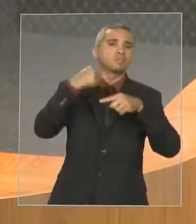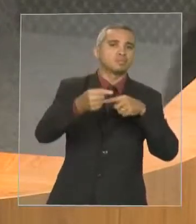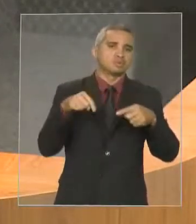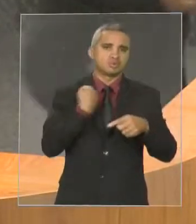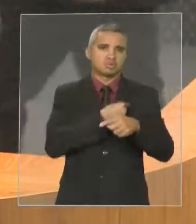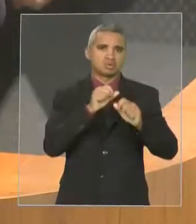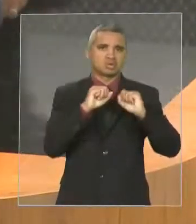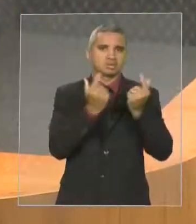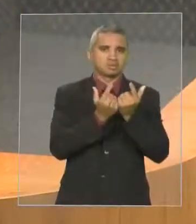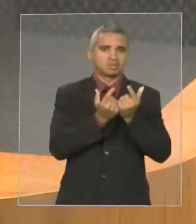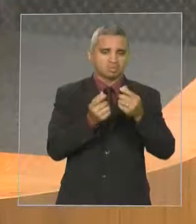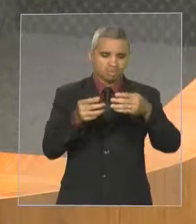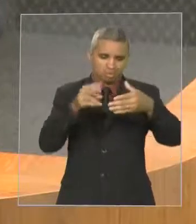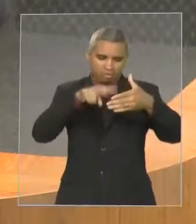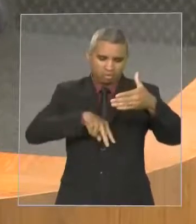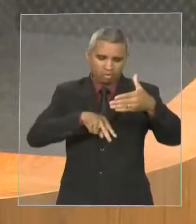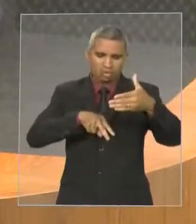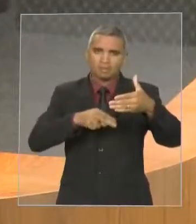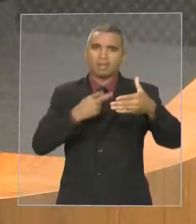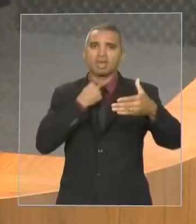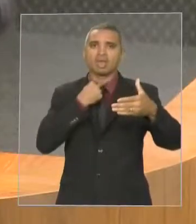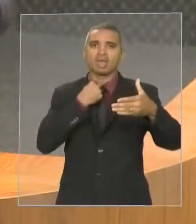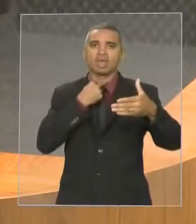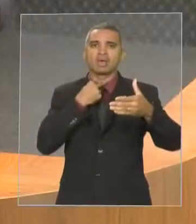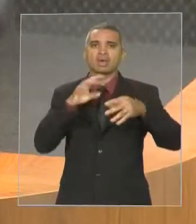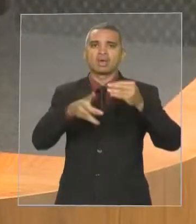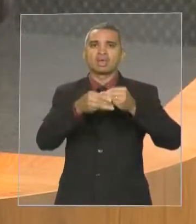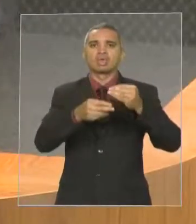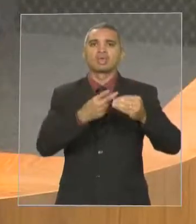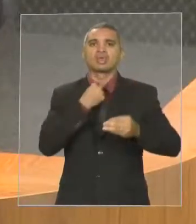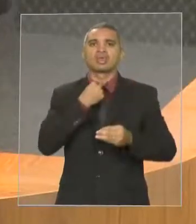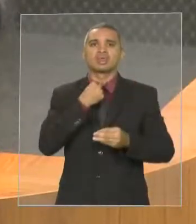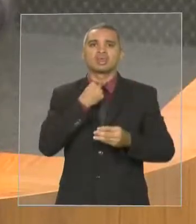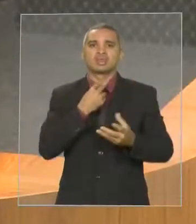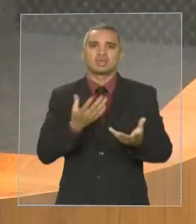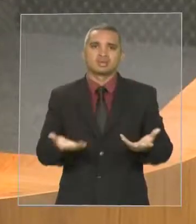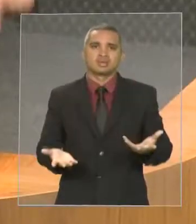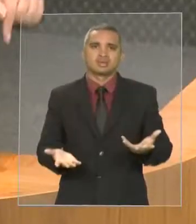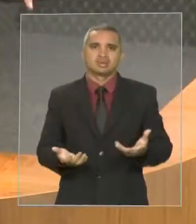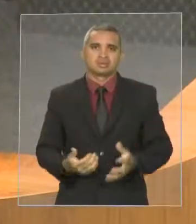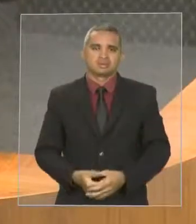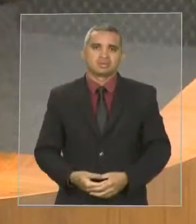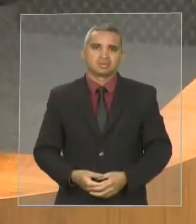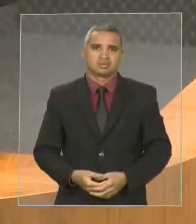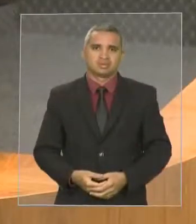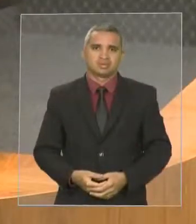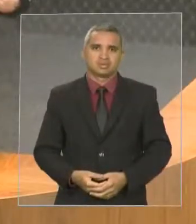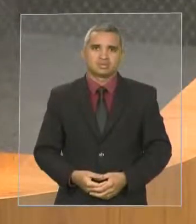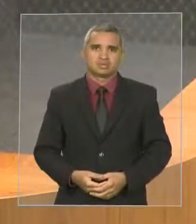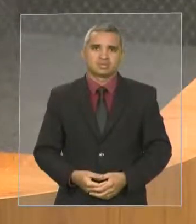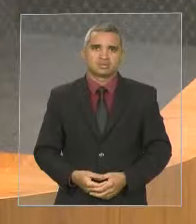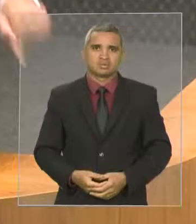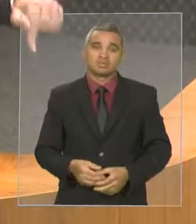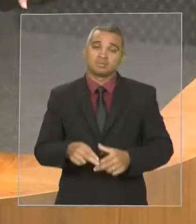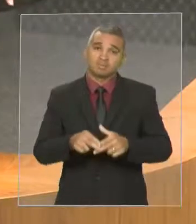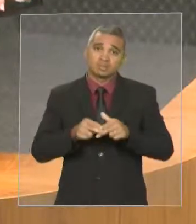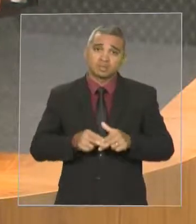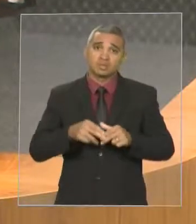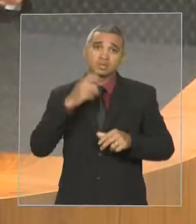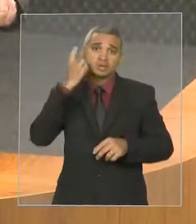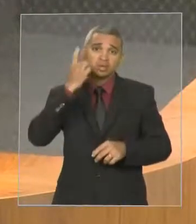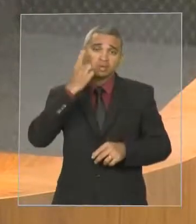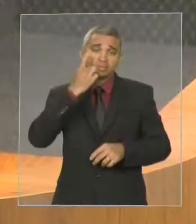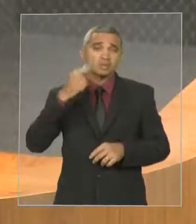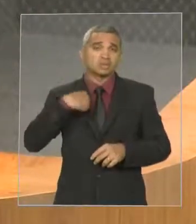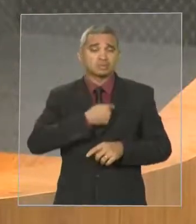de emenda passe a correr das medidas provisórias a partir do momento que seja publicado no Diário da Assembleia Legislativa. Que os deputados tenham conhecimento